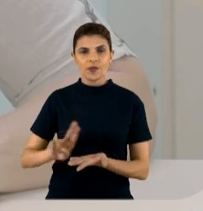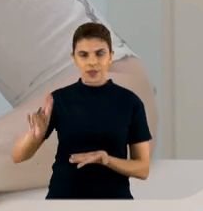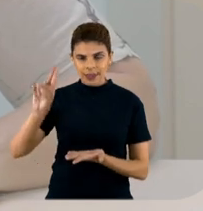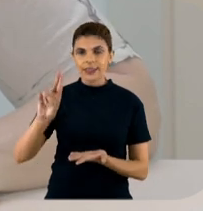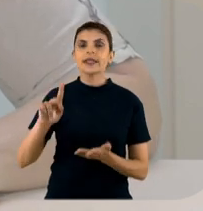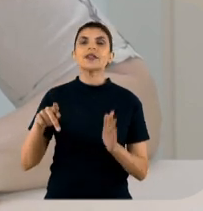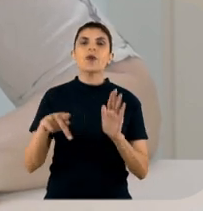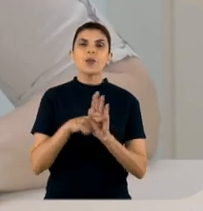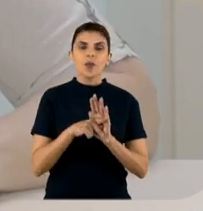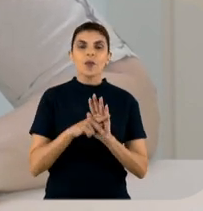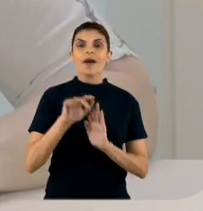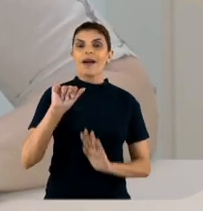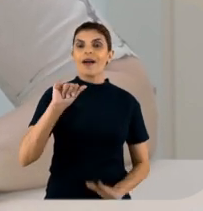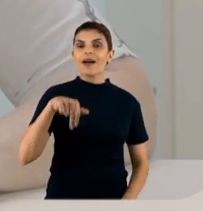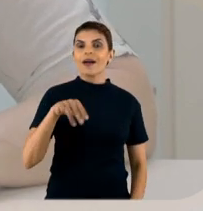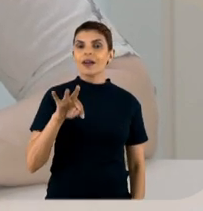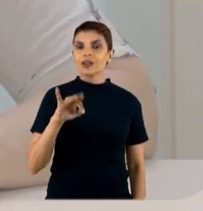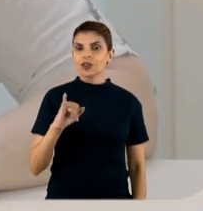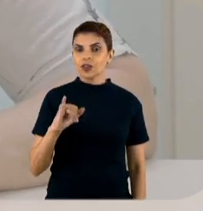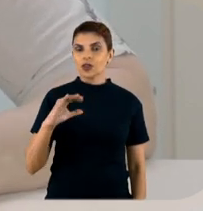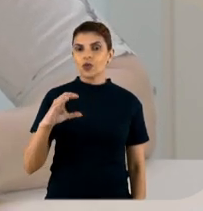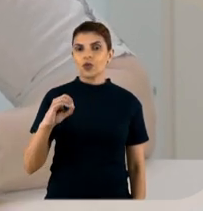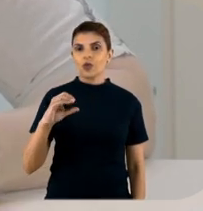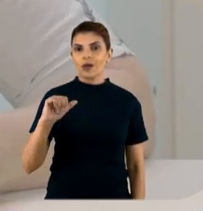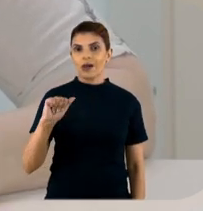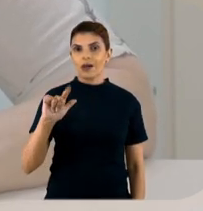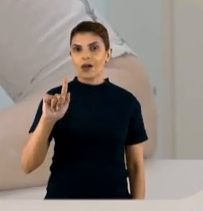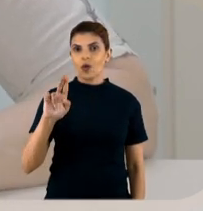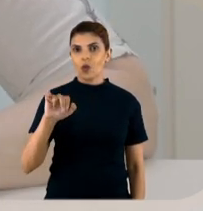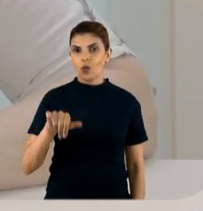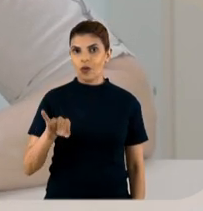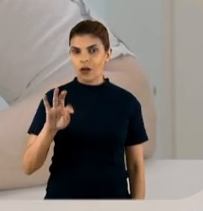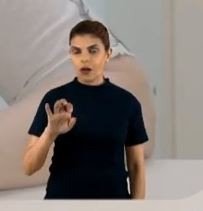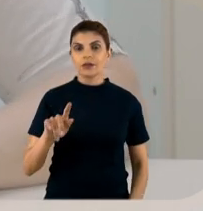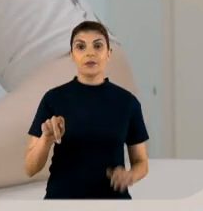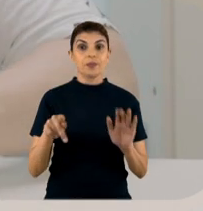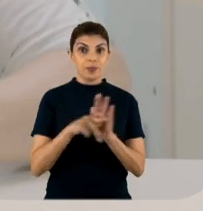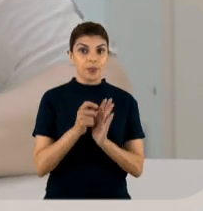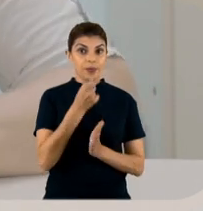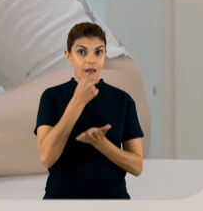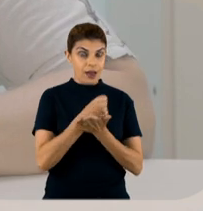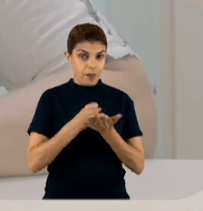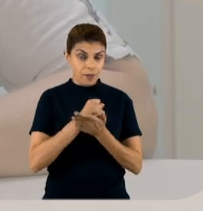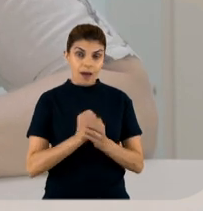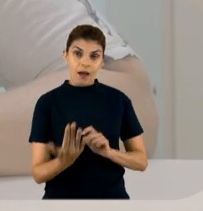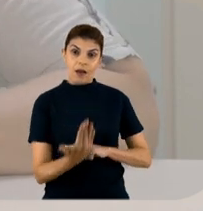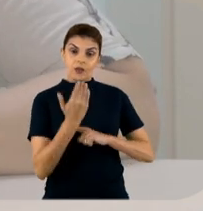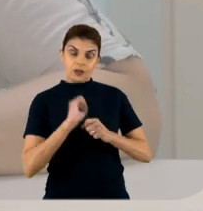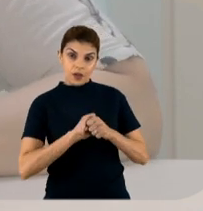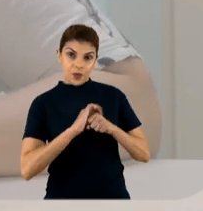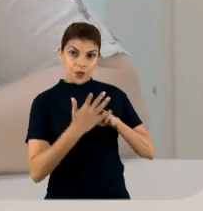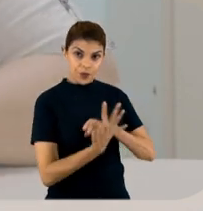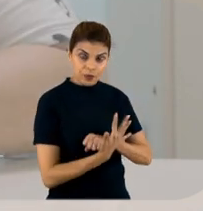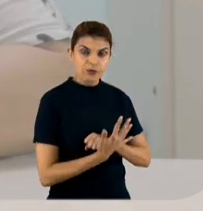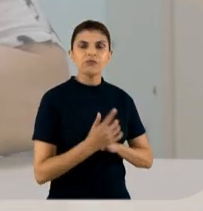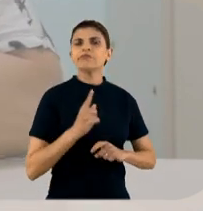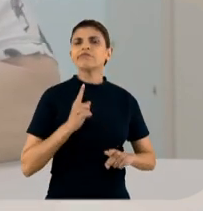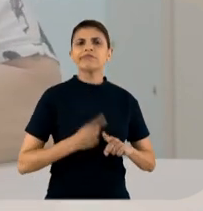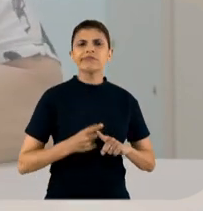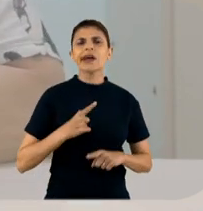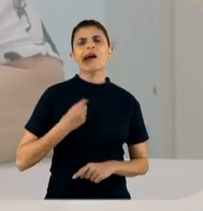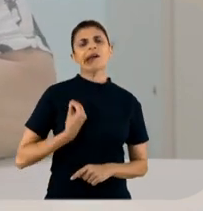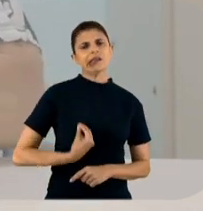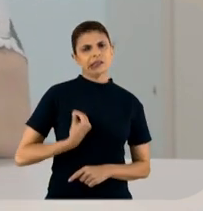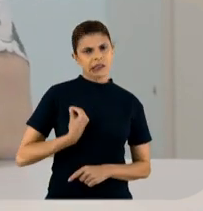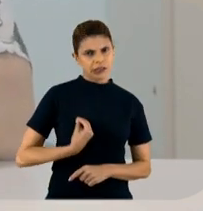anticoagulante no covid Então isso é um uma uma coisa importante porque a a observação de